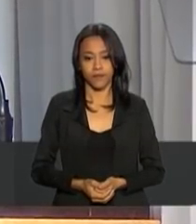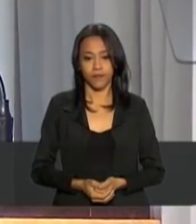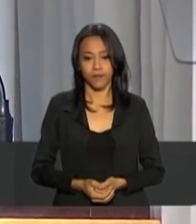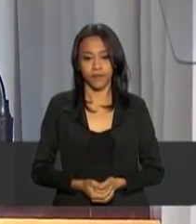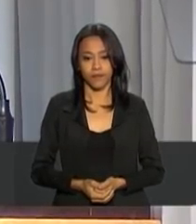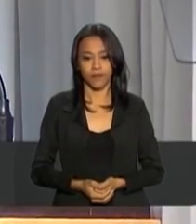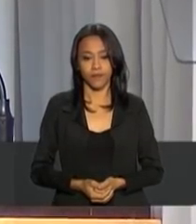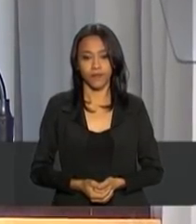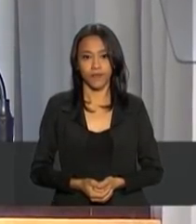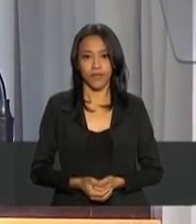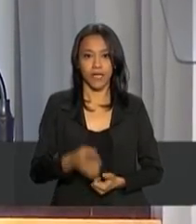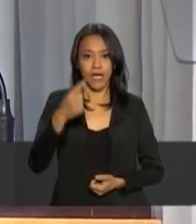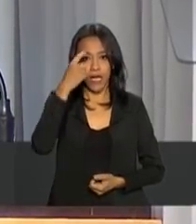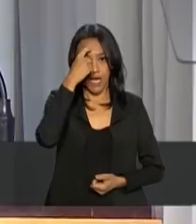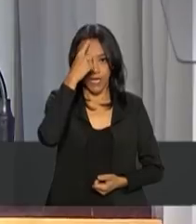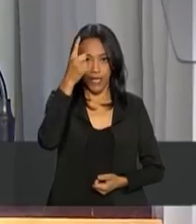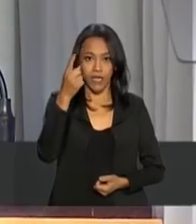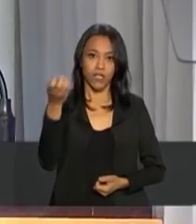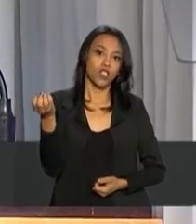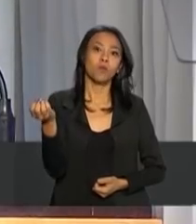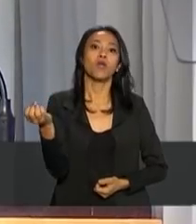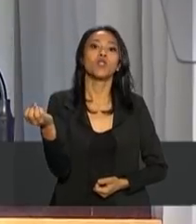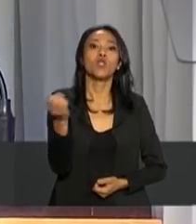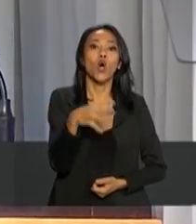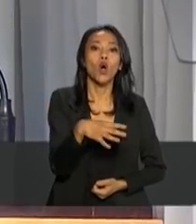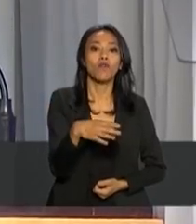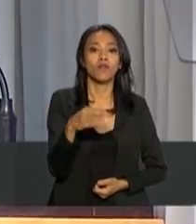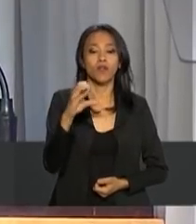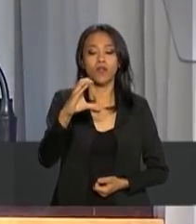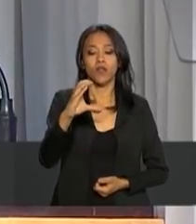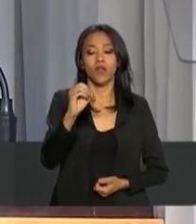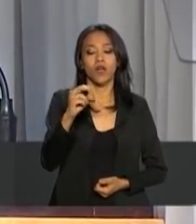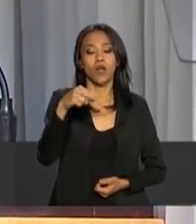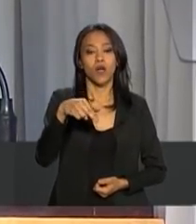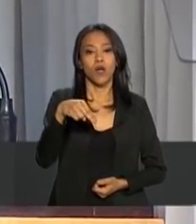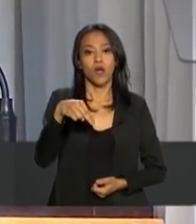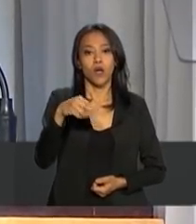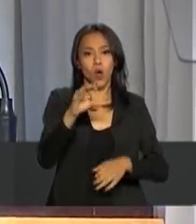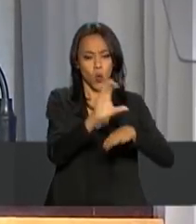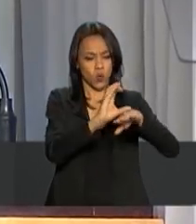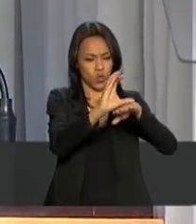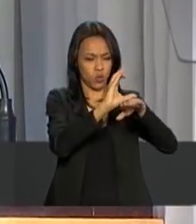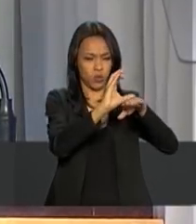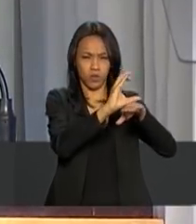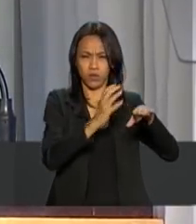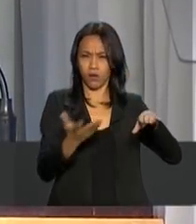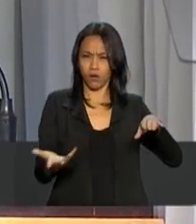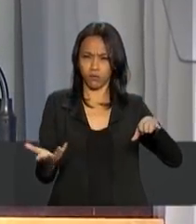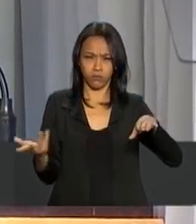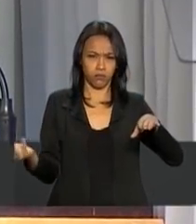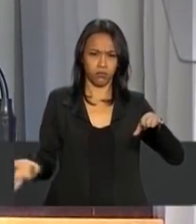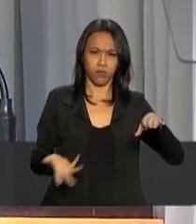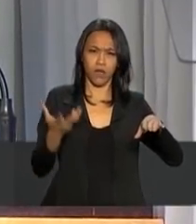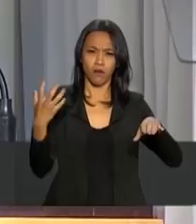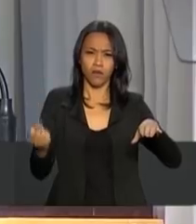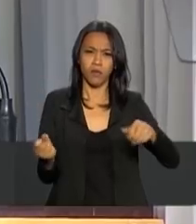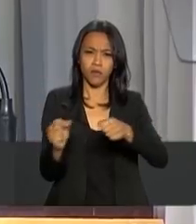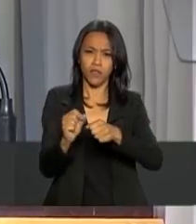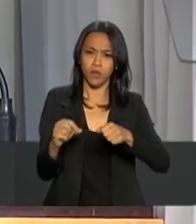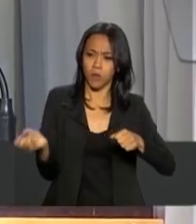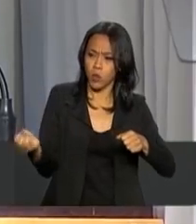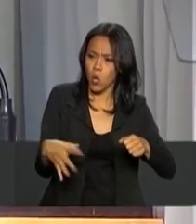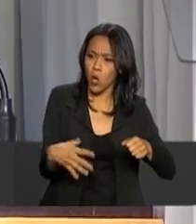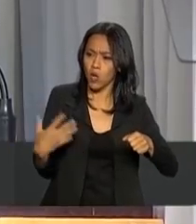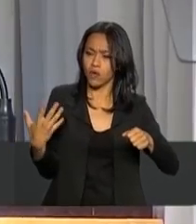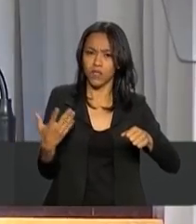a ideia de uma nova Constituição. Vamos convocar uma constituinte, convocar a constituinte para salvar o país, etc, etc, etc.